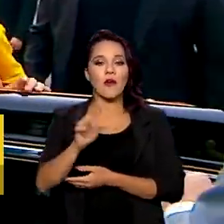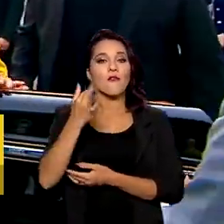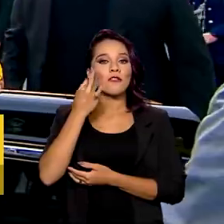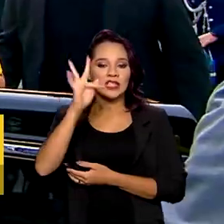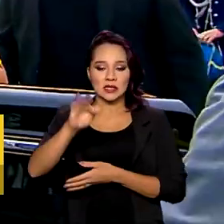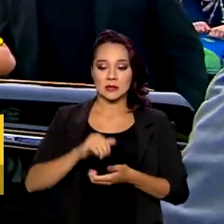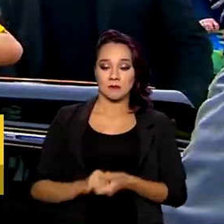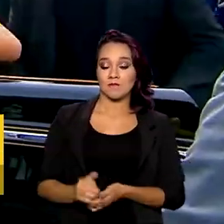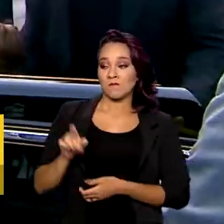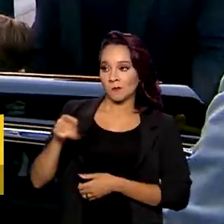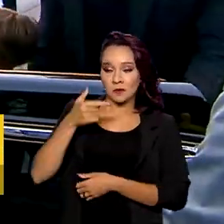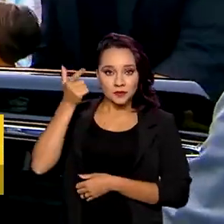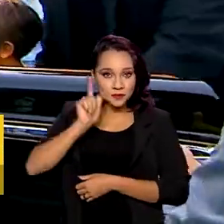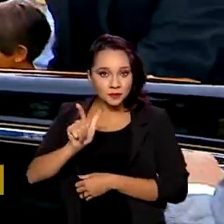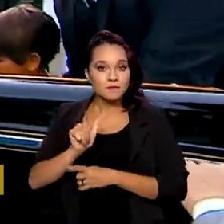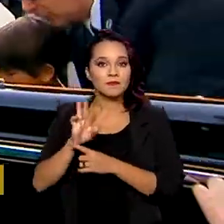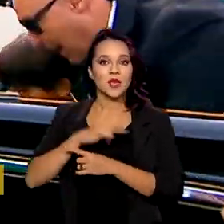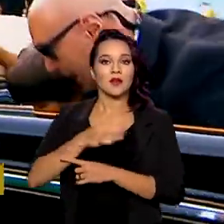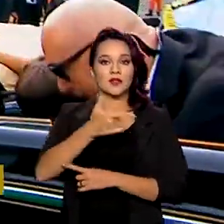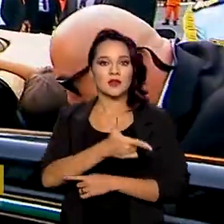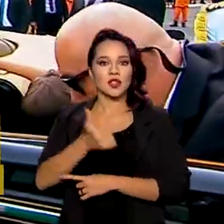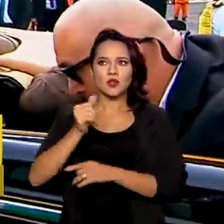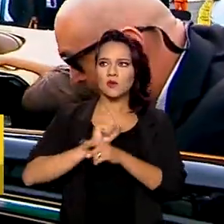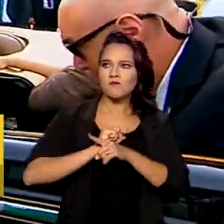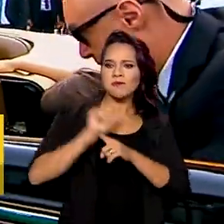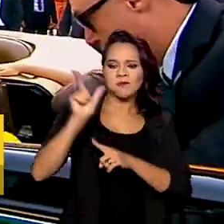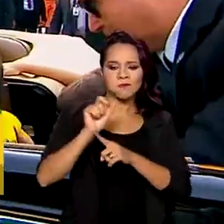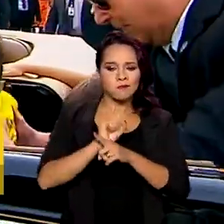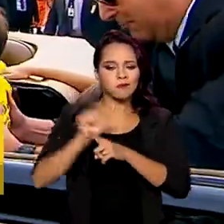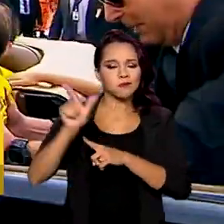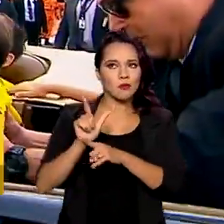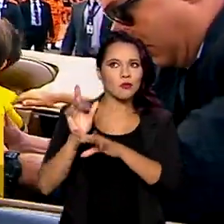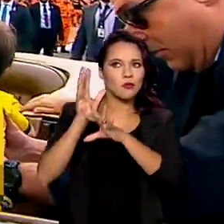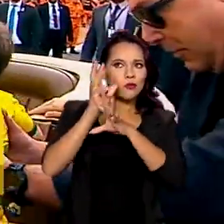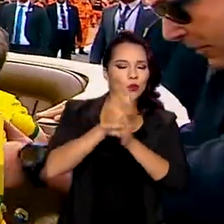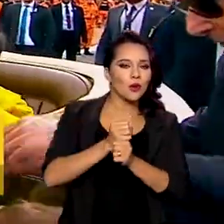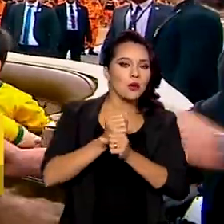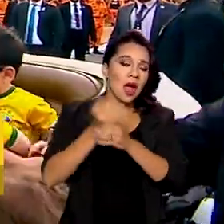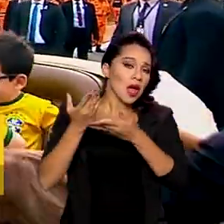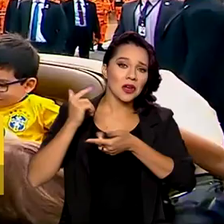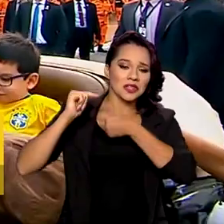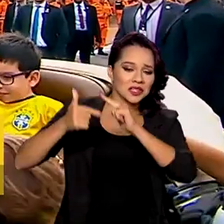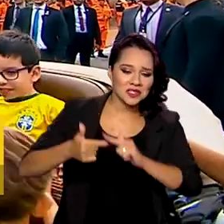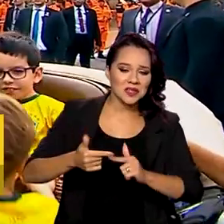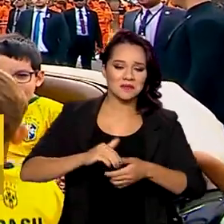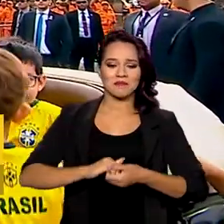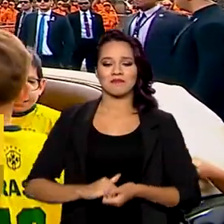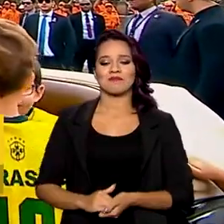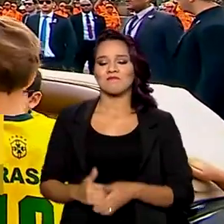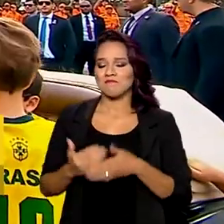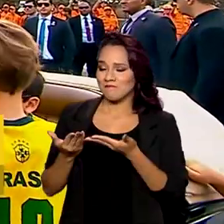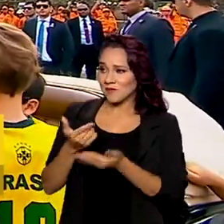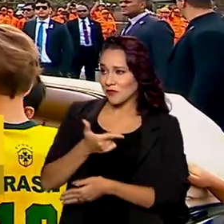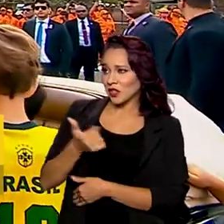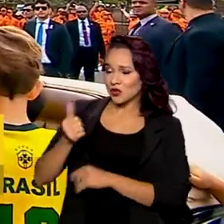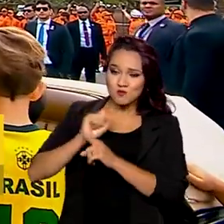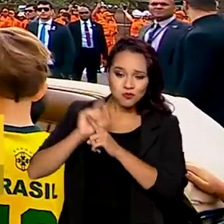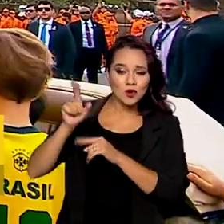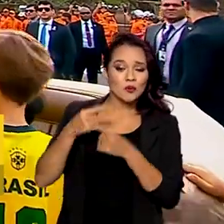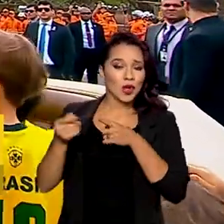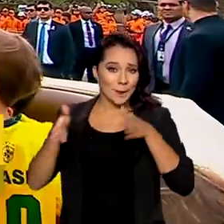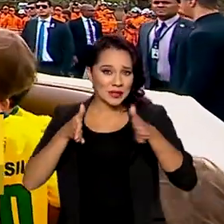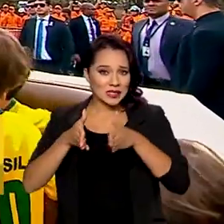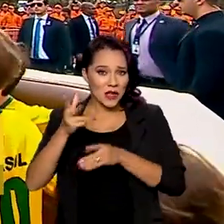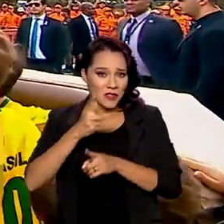por ocasião dessa conquista, tiveram os 21 tiros, isso se tornou uma tradição. Por isso os 21 tiros, porque durante